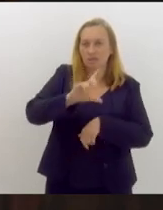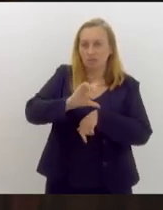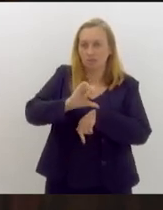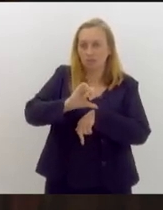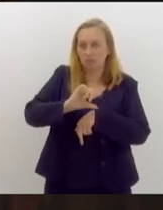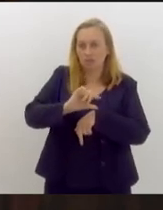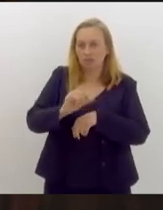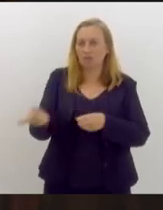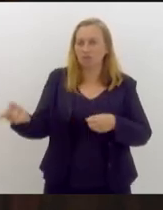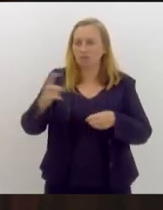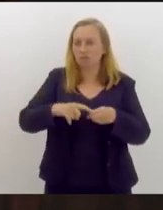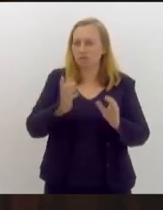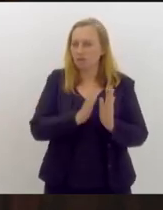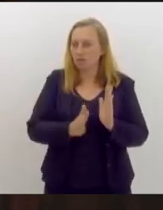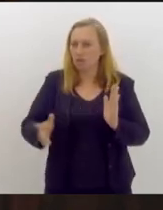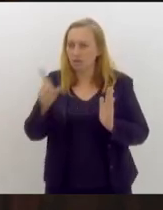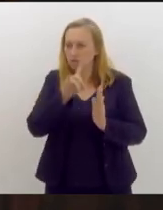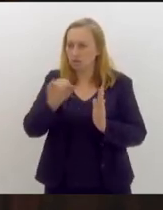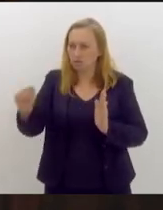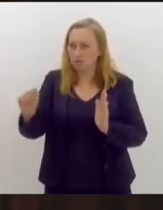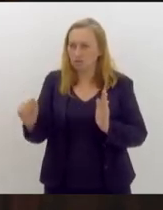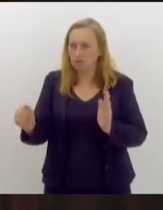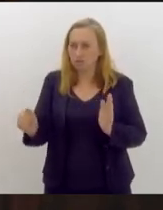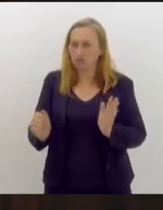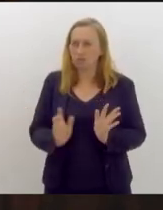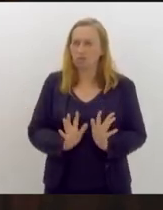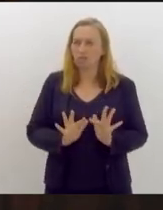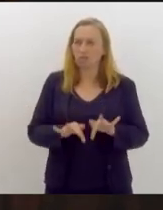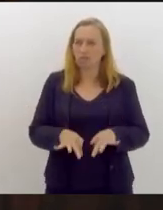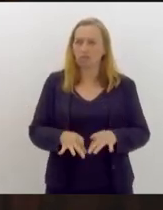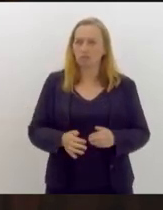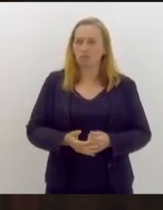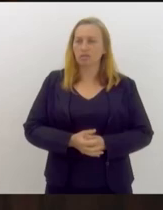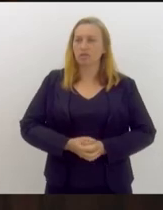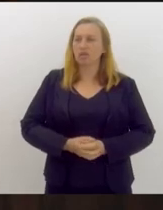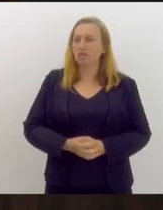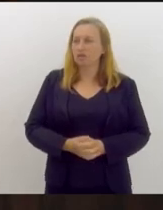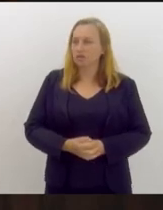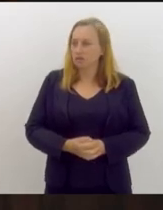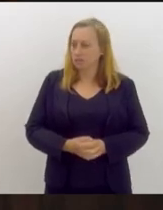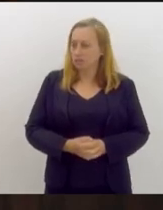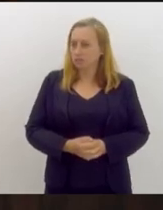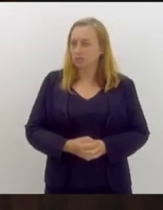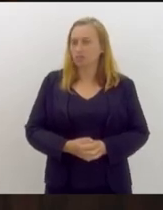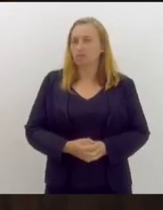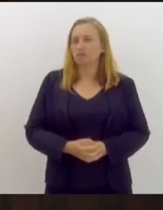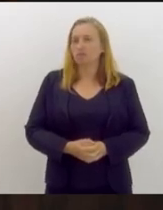quando retornaremos corda do dia está suspensa a sessão